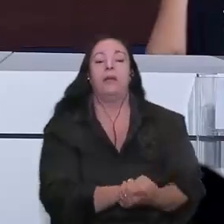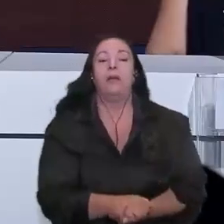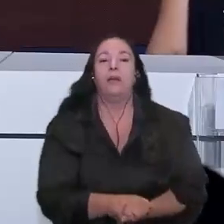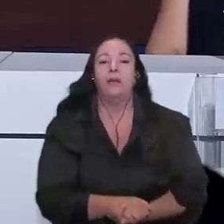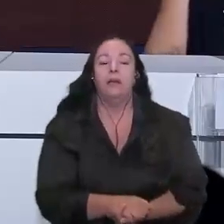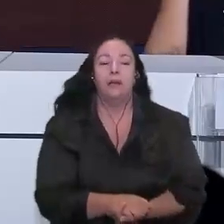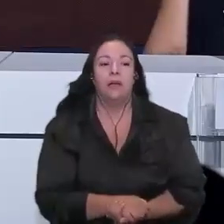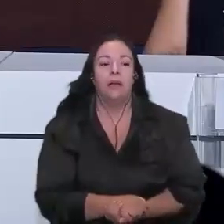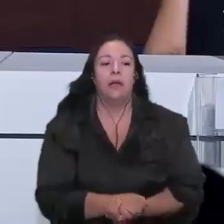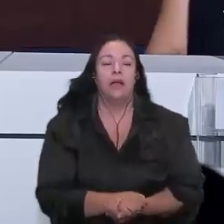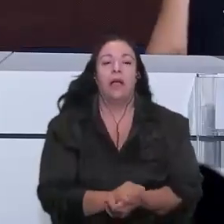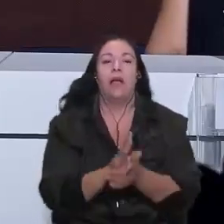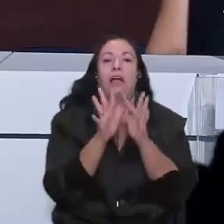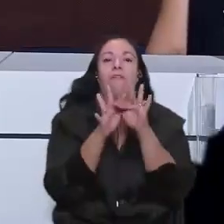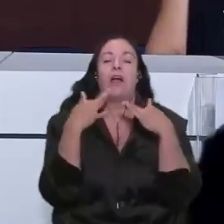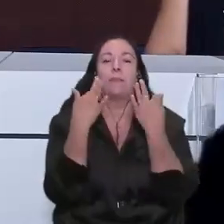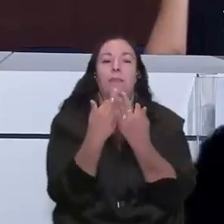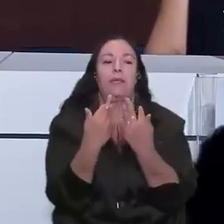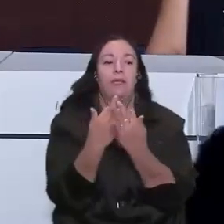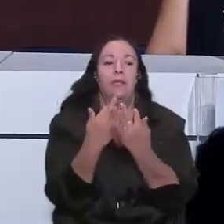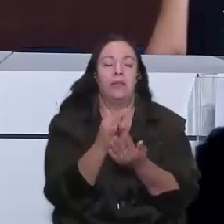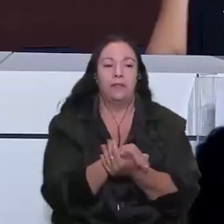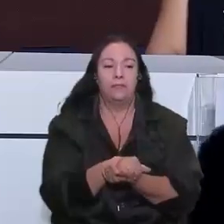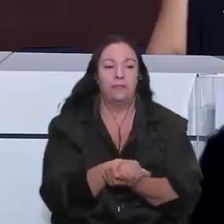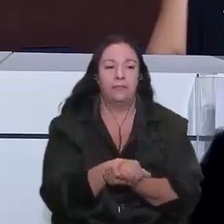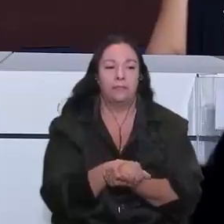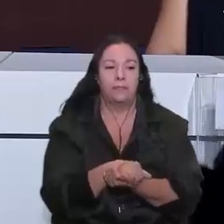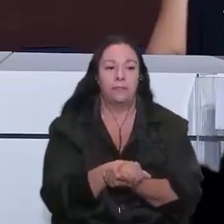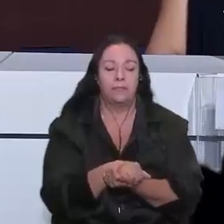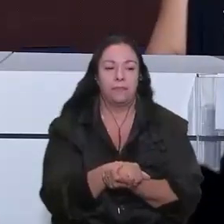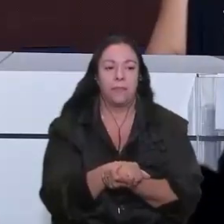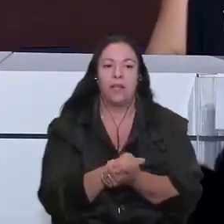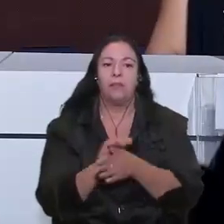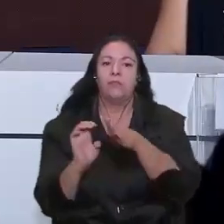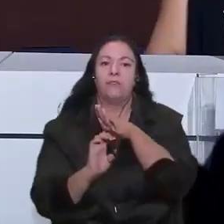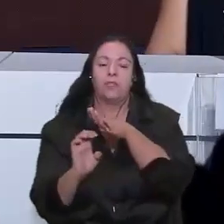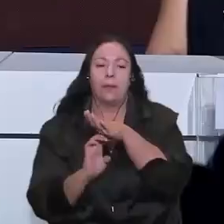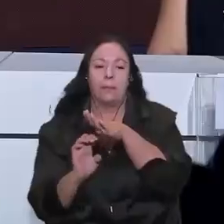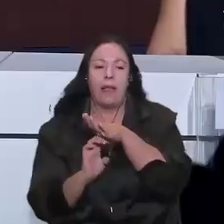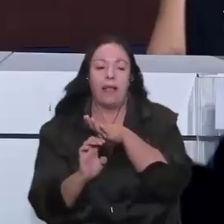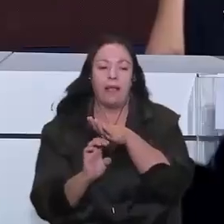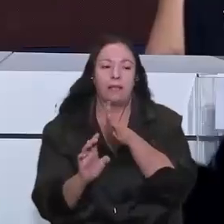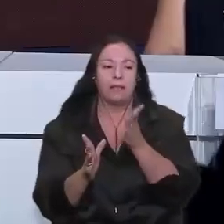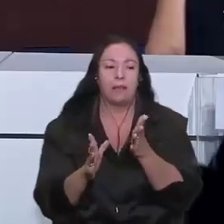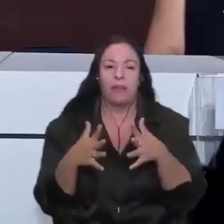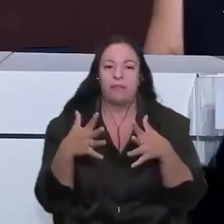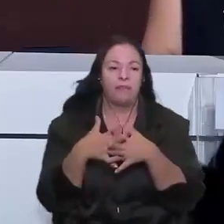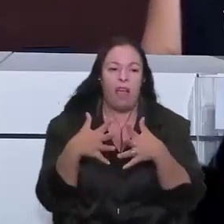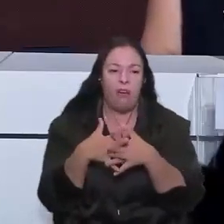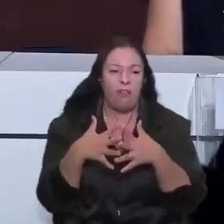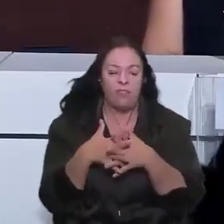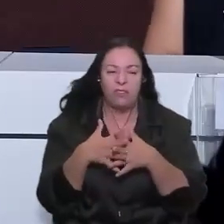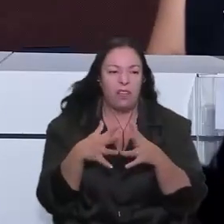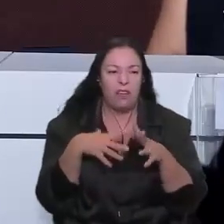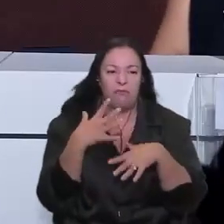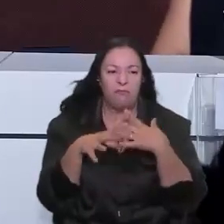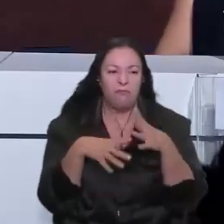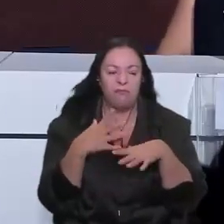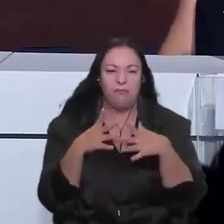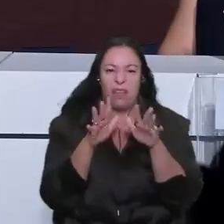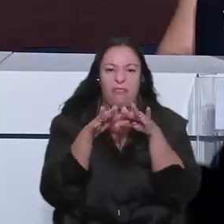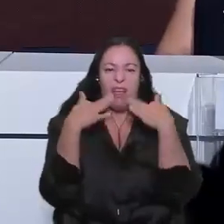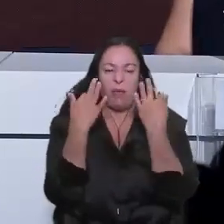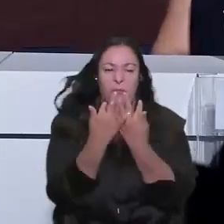deviam de ser mais geridas como se fossem empresas, para não dar confusão, porque eu acho que as famílias todas são